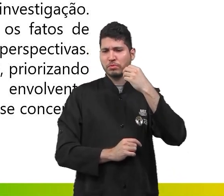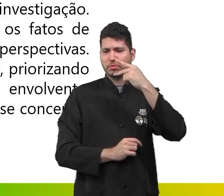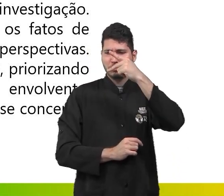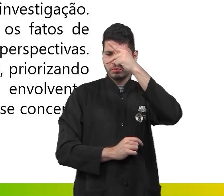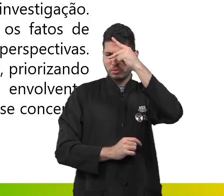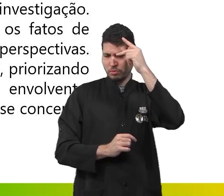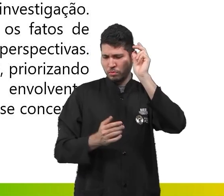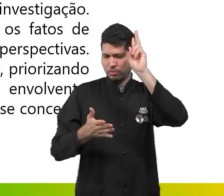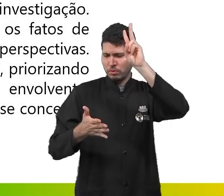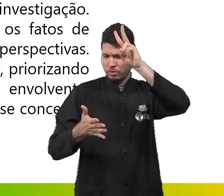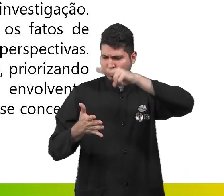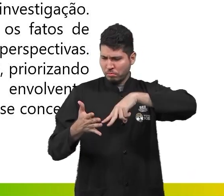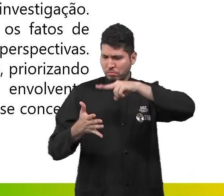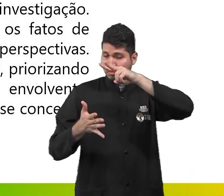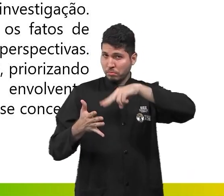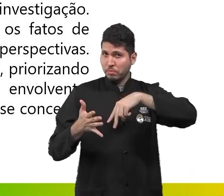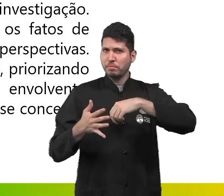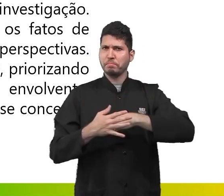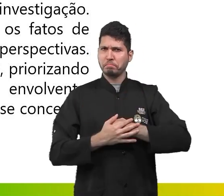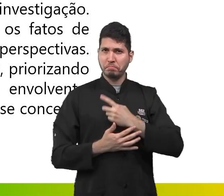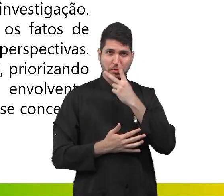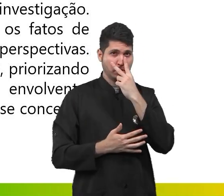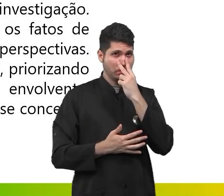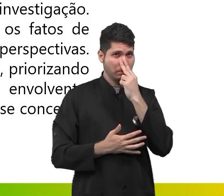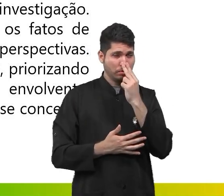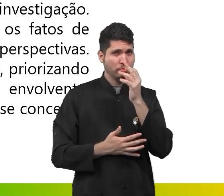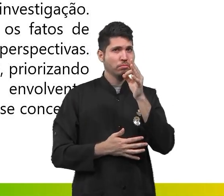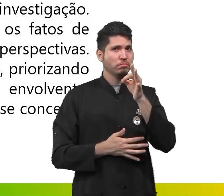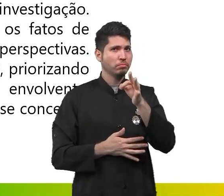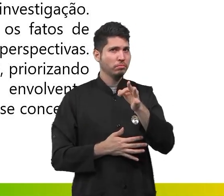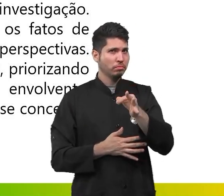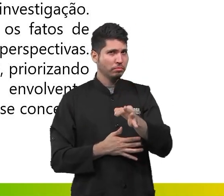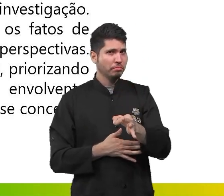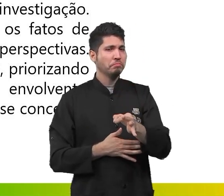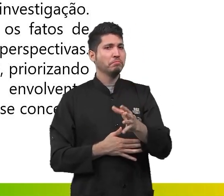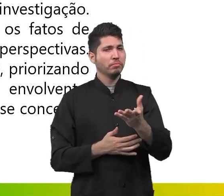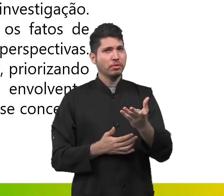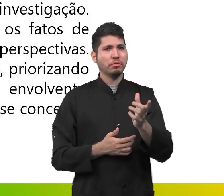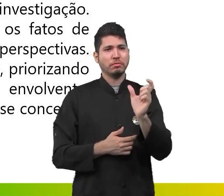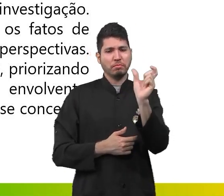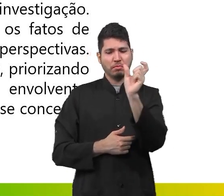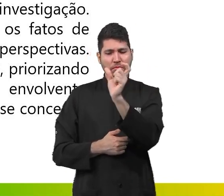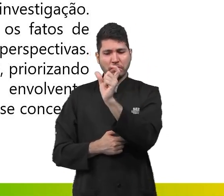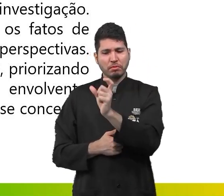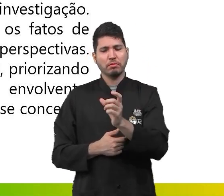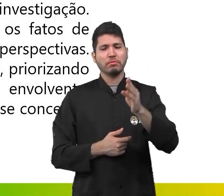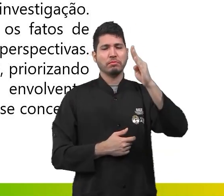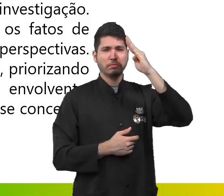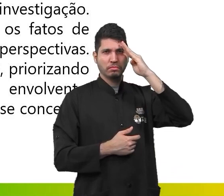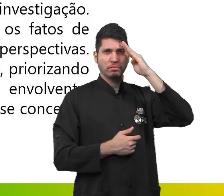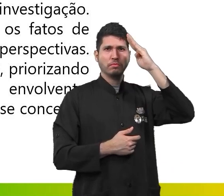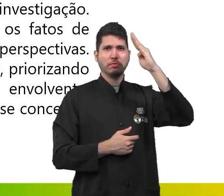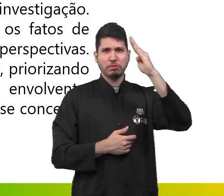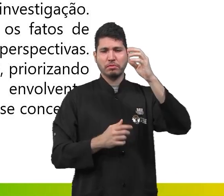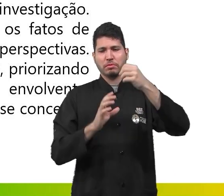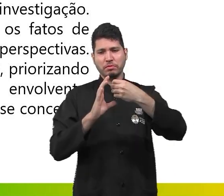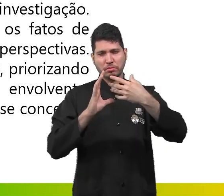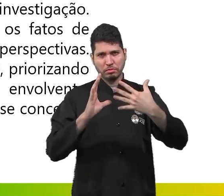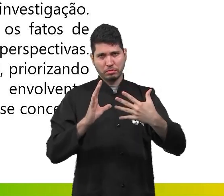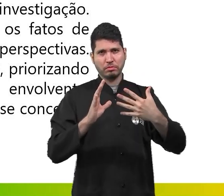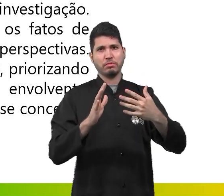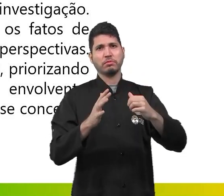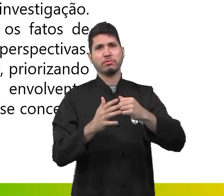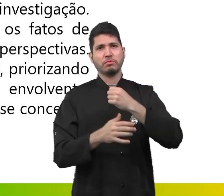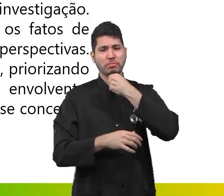galera? Jornalismo, investigação, profundidade, são palavras-chave realmente da reportagem. Mas vamos avaliar as outras, tá